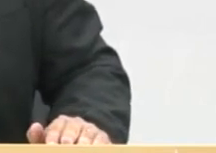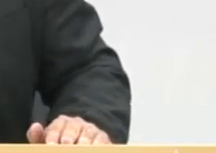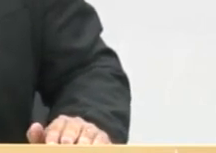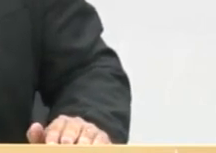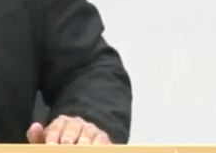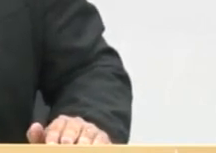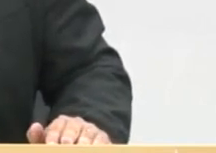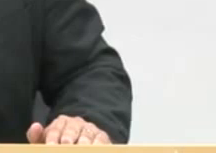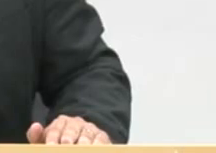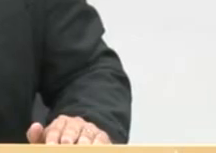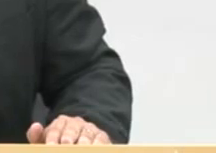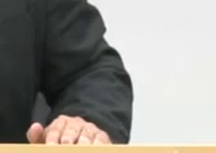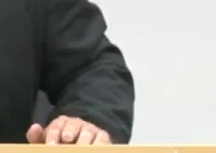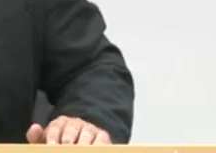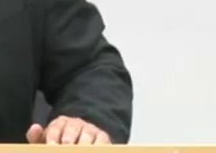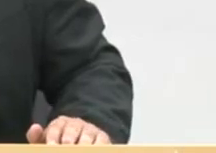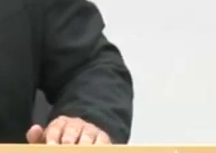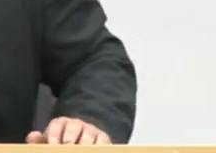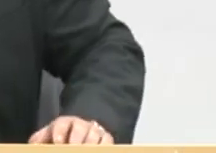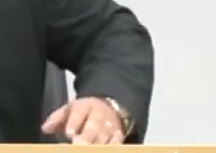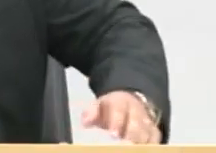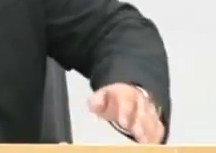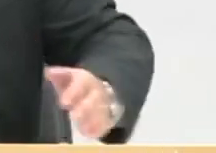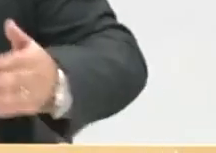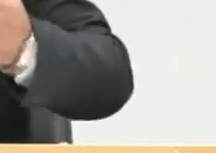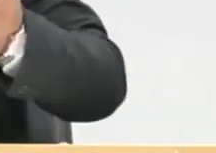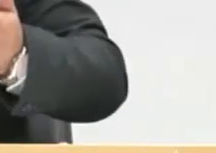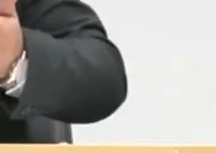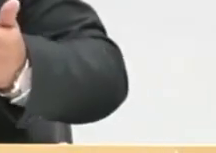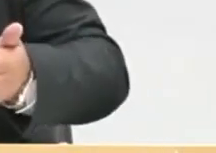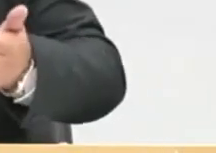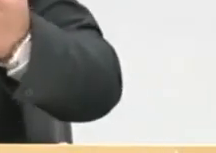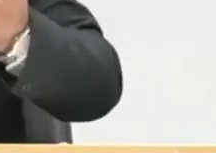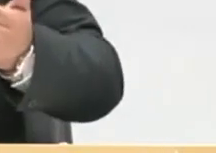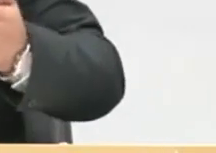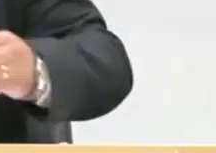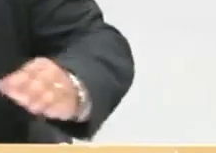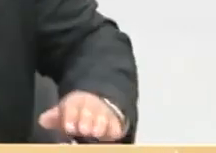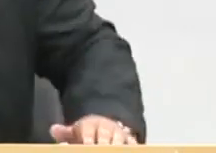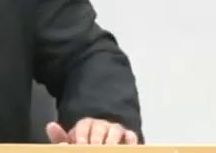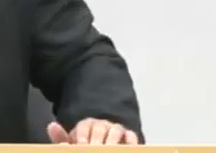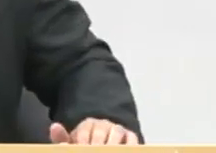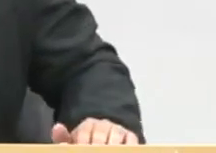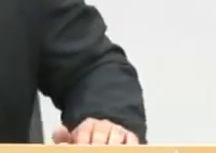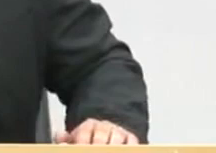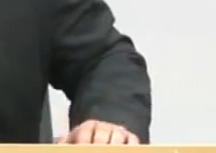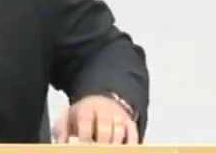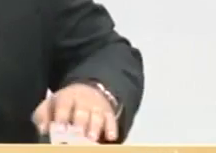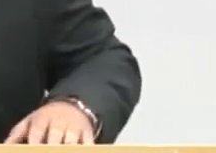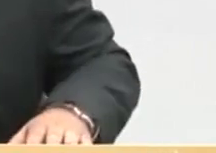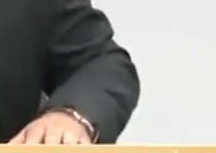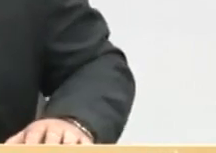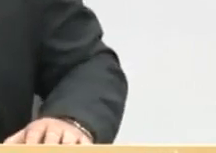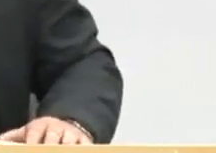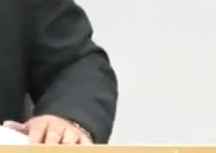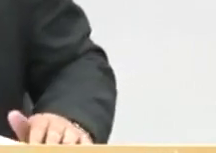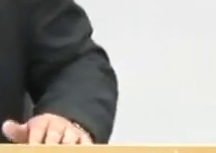hora a sessão e peço para esvaziar o plenário. Por favor, tá? Agradeço a atenção e o carinho de todos e a